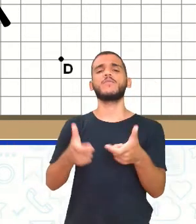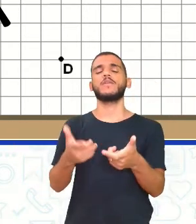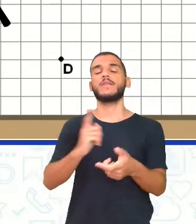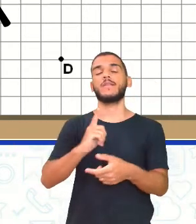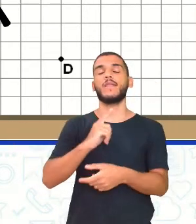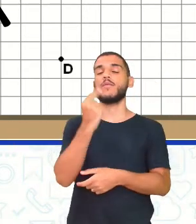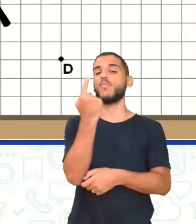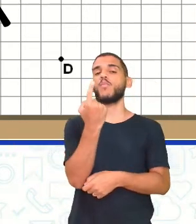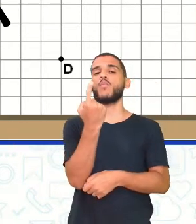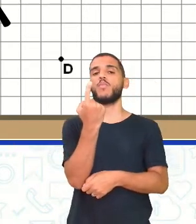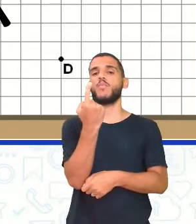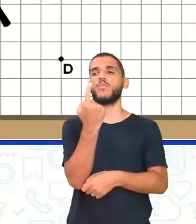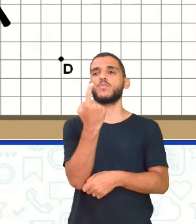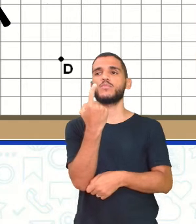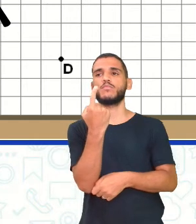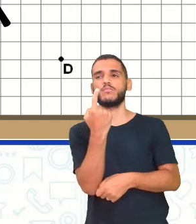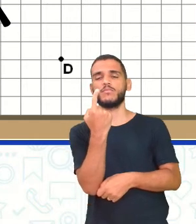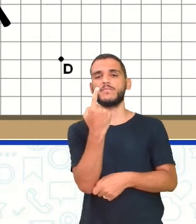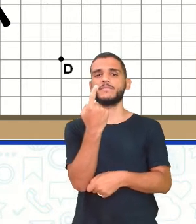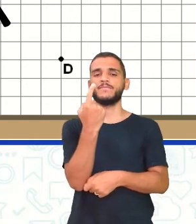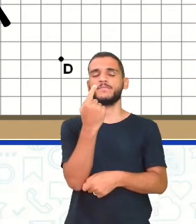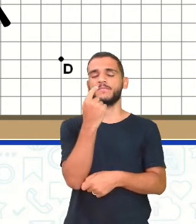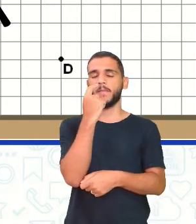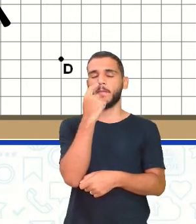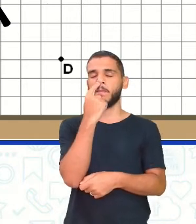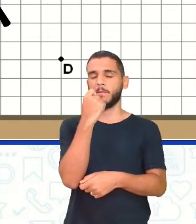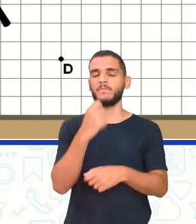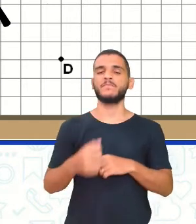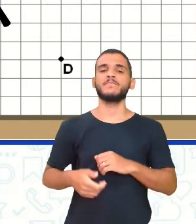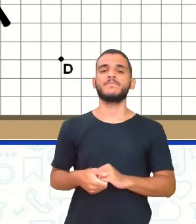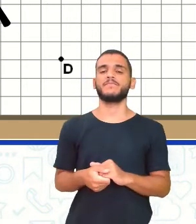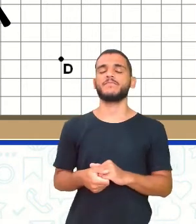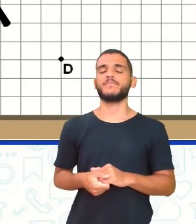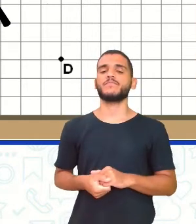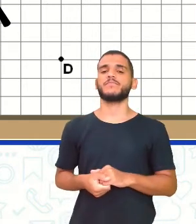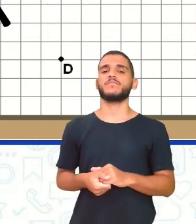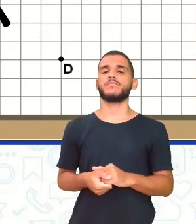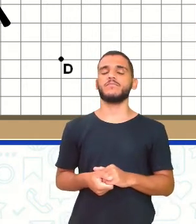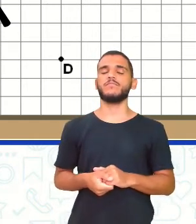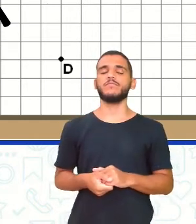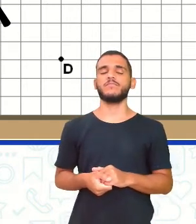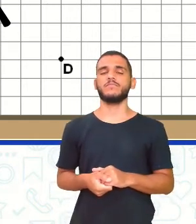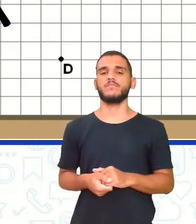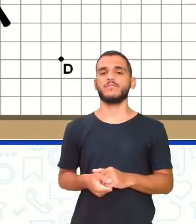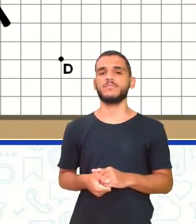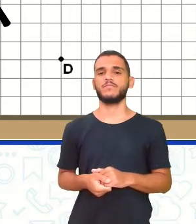meu 1. Olha ali, do 0, passei apenas um espaço que eu estou chamando de 1.